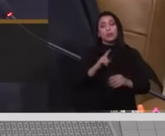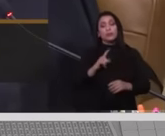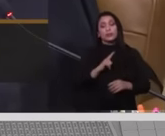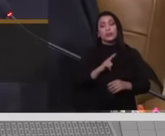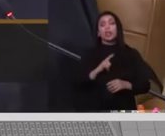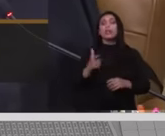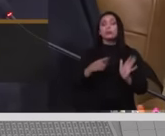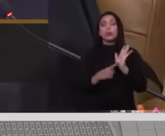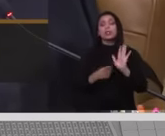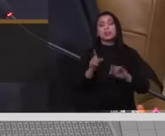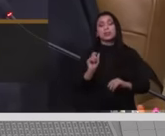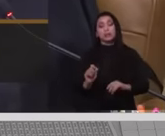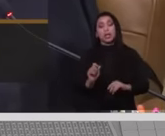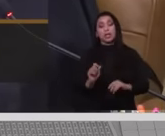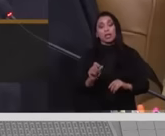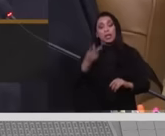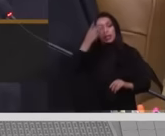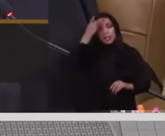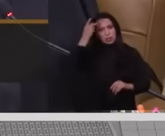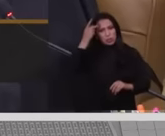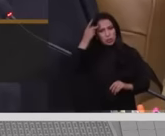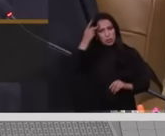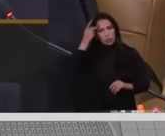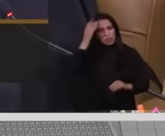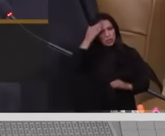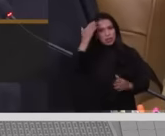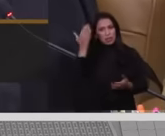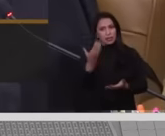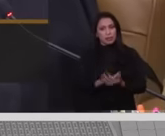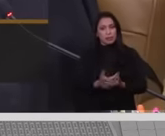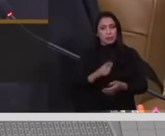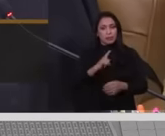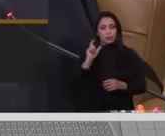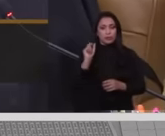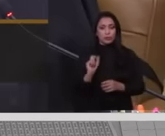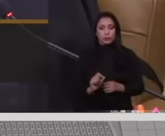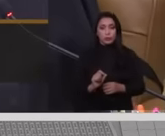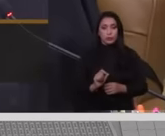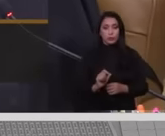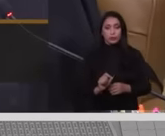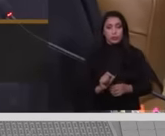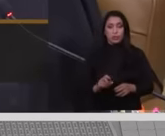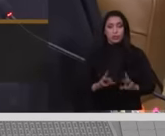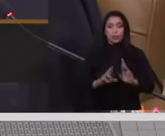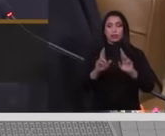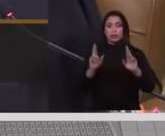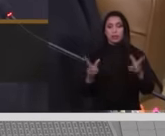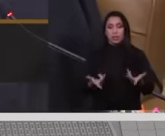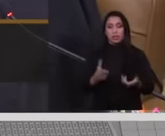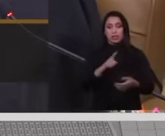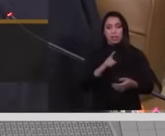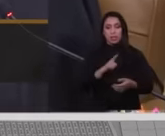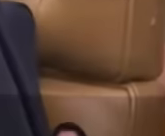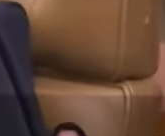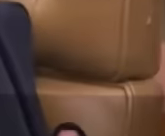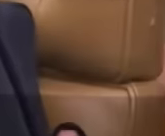André Mendonça atestando que os atos teriam um sentimento antidemocrático, palavras que ele utilizou, meu querido Mano Ferreira.